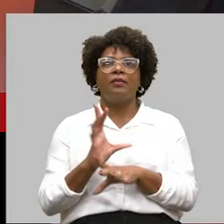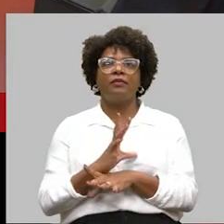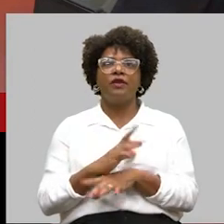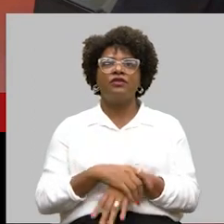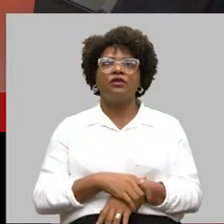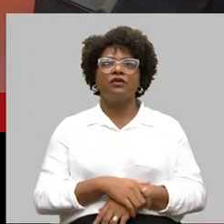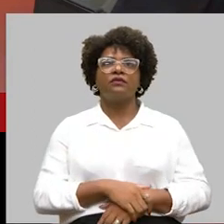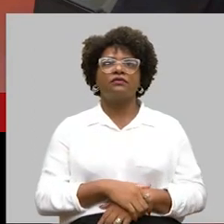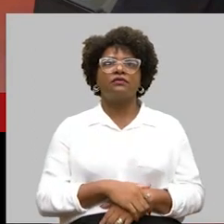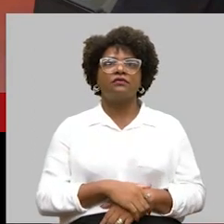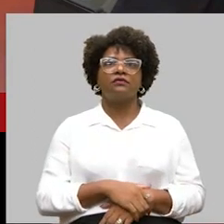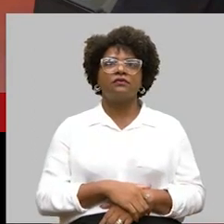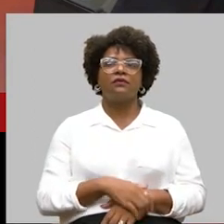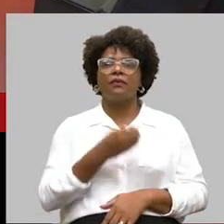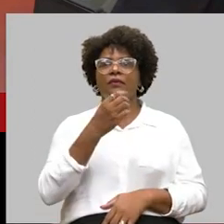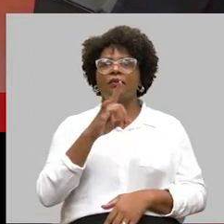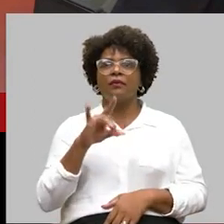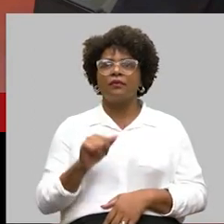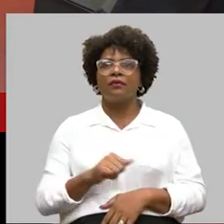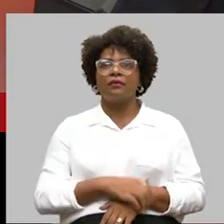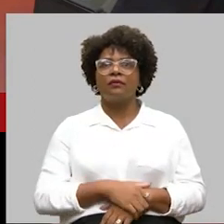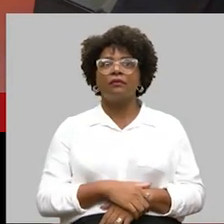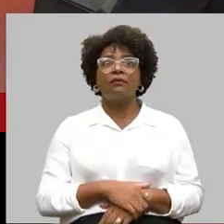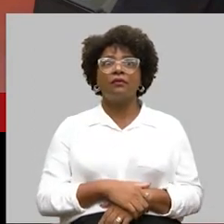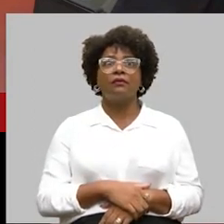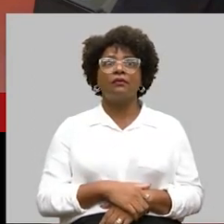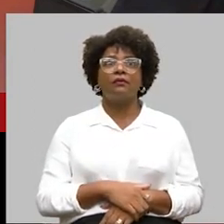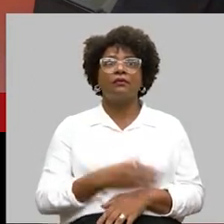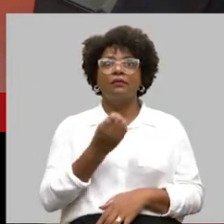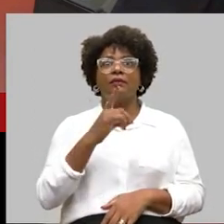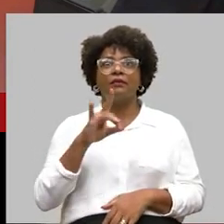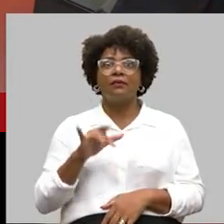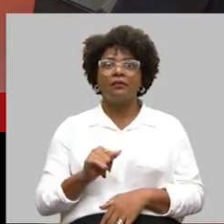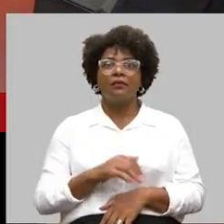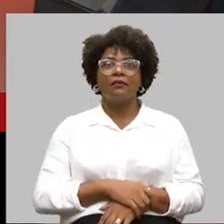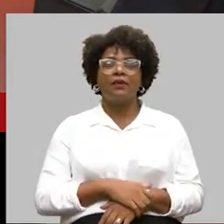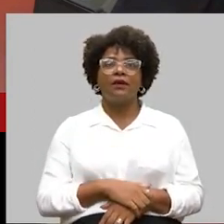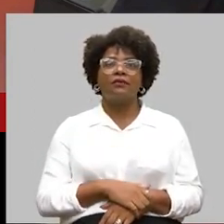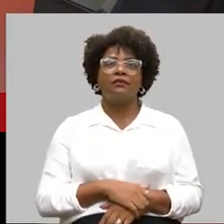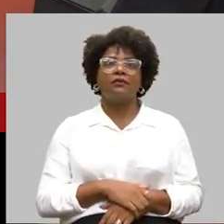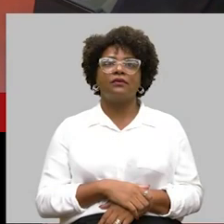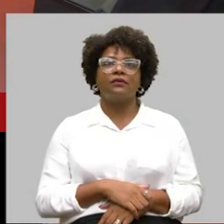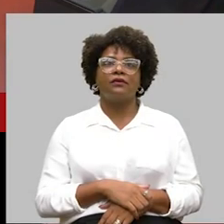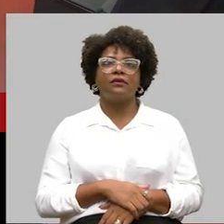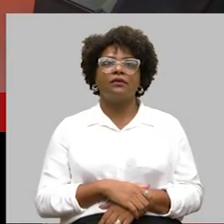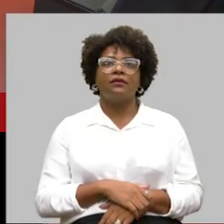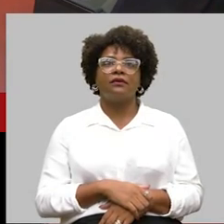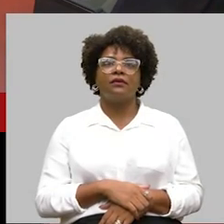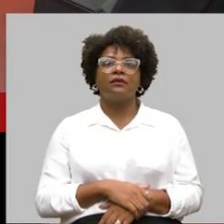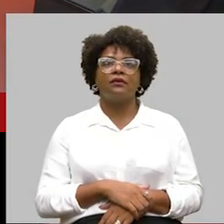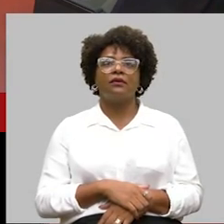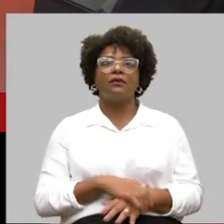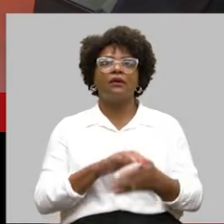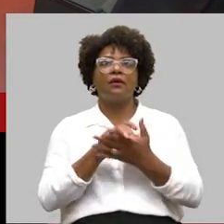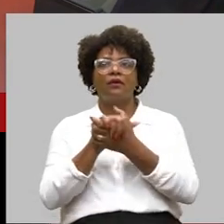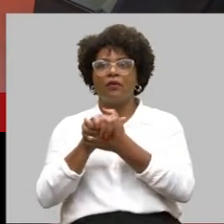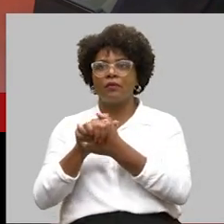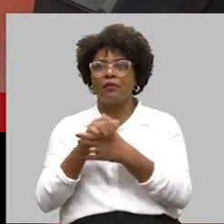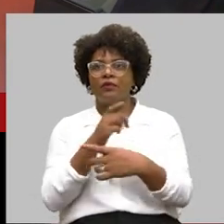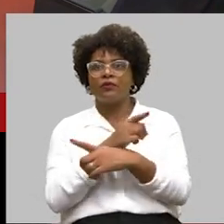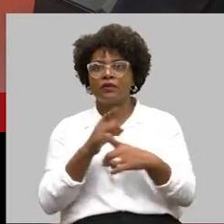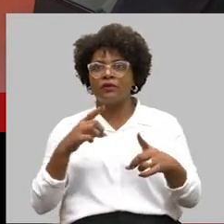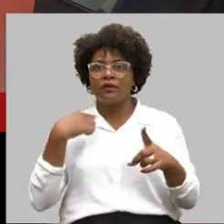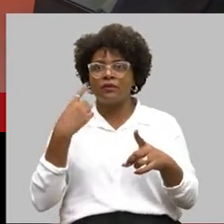Nolasco Bom dia Cassiano Bom dia quero saudar a mesa aqui através dos deputados